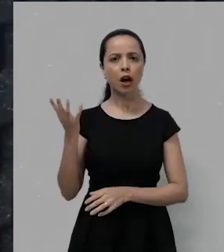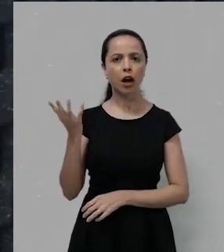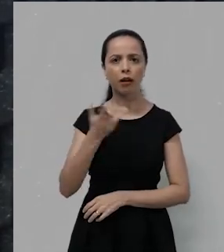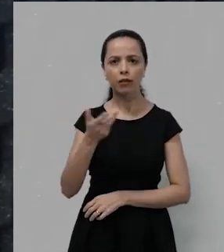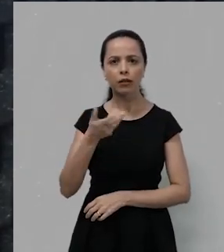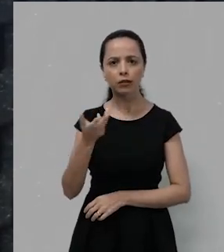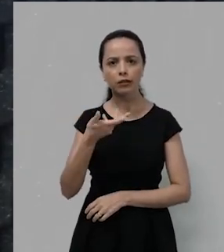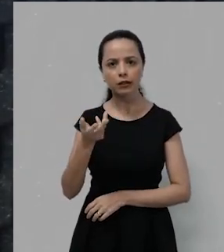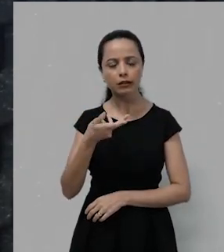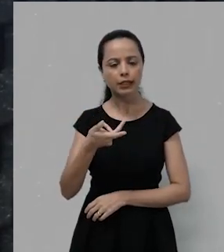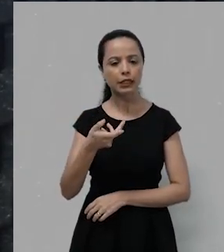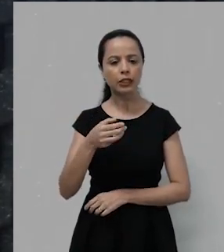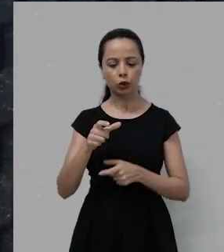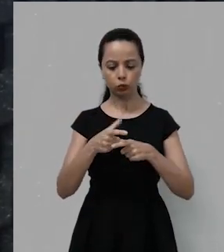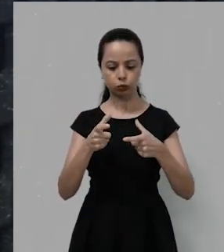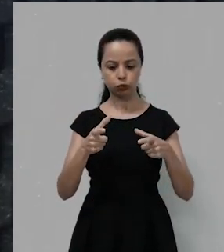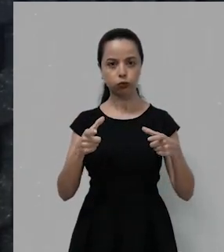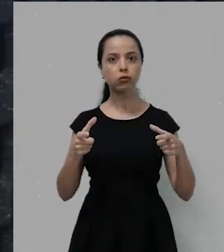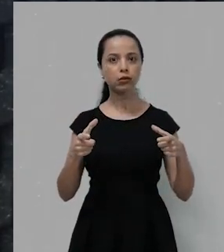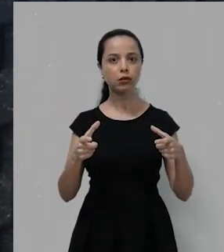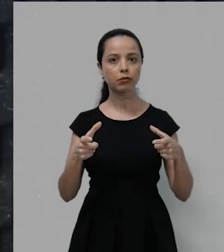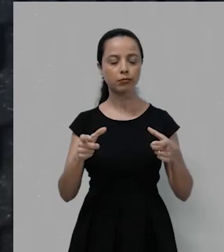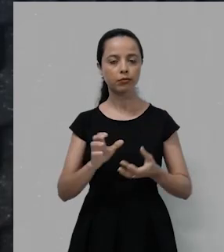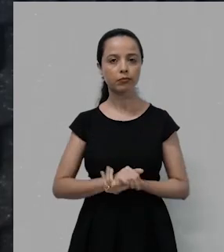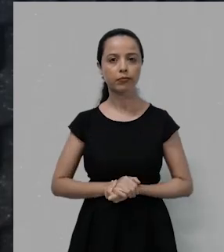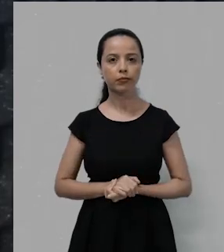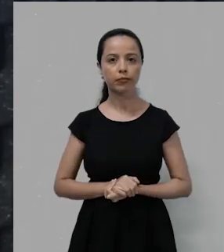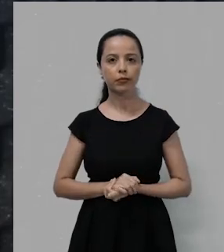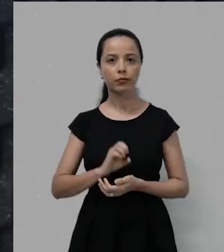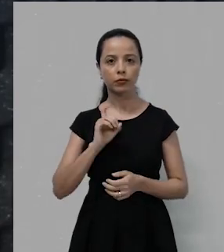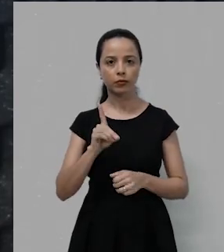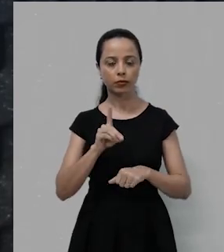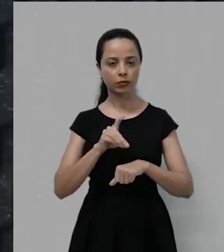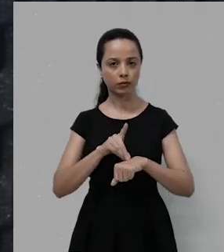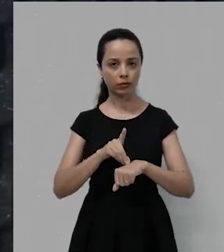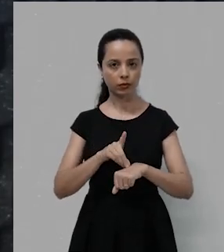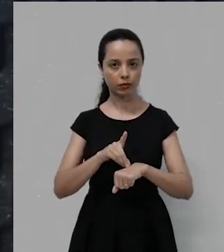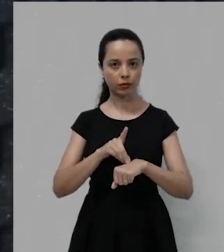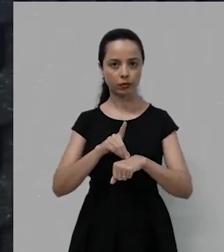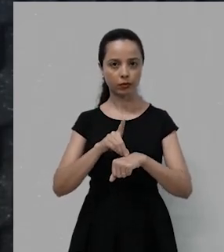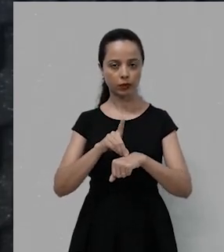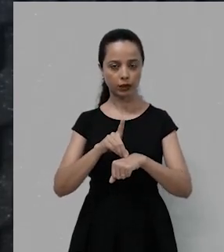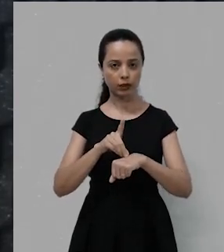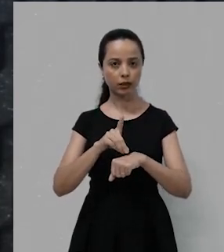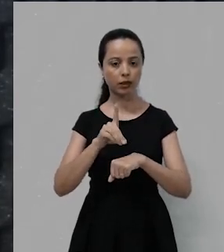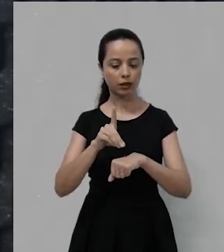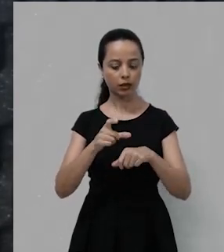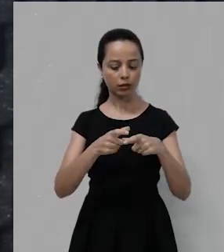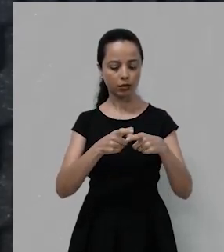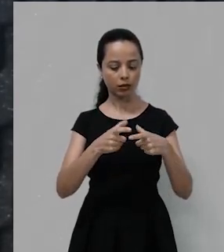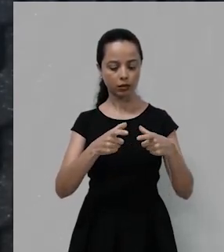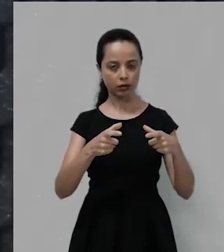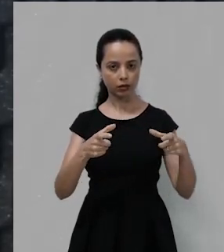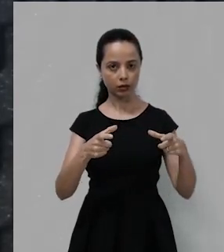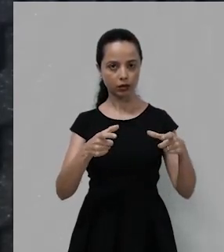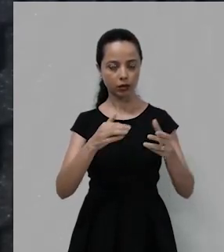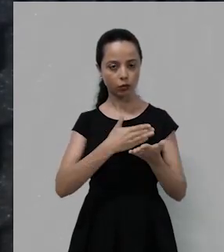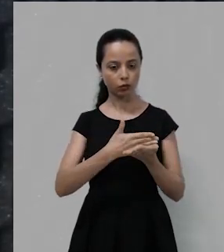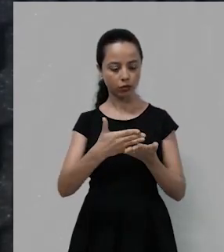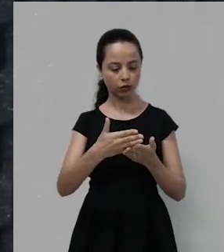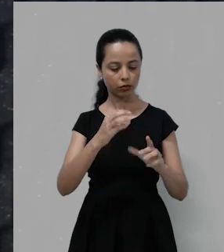população. Ora, se eu tenho inicialmente a densidade populacional crescendo, iniciando a partir do